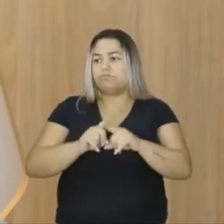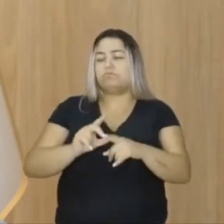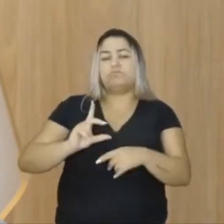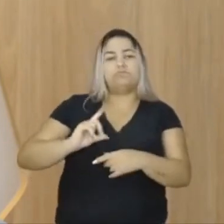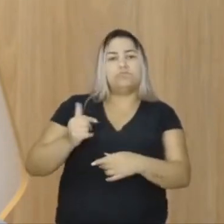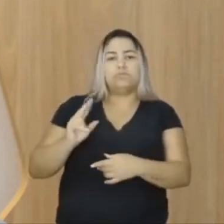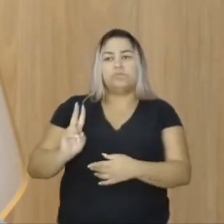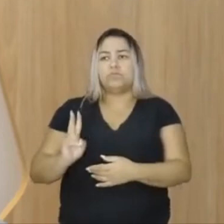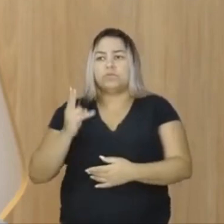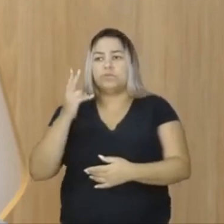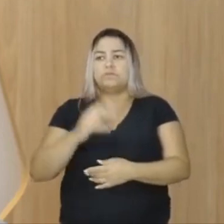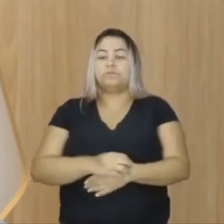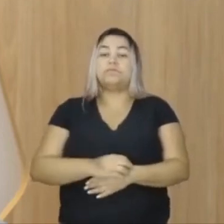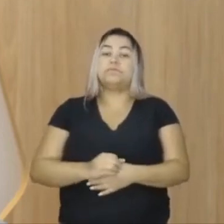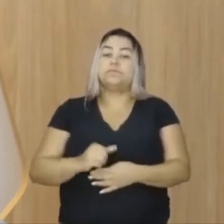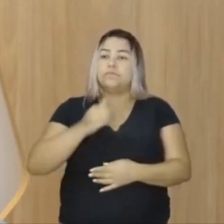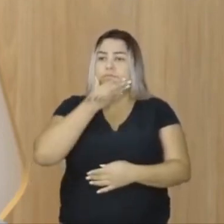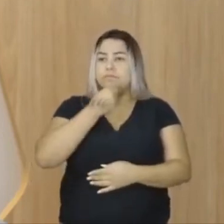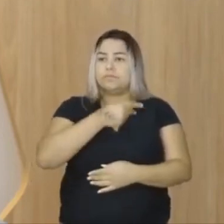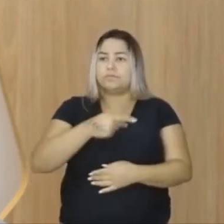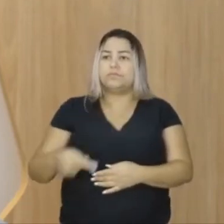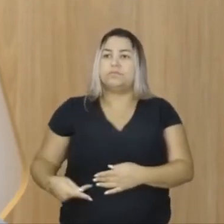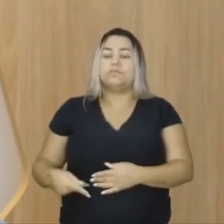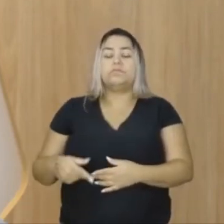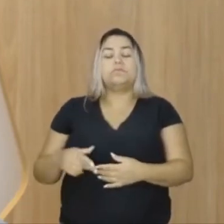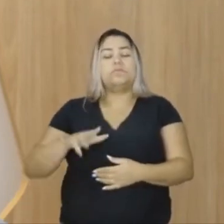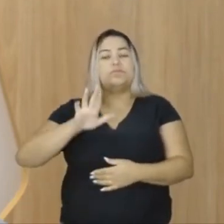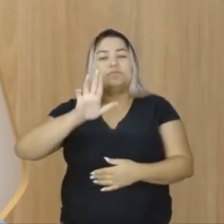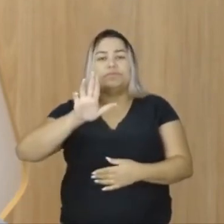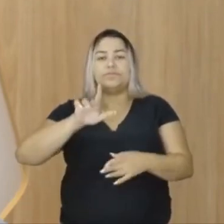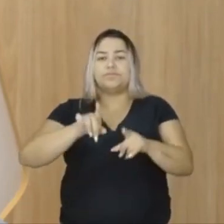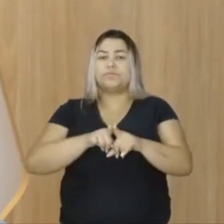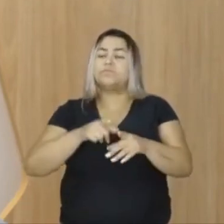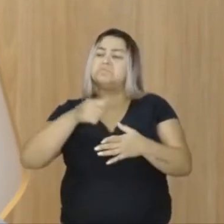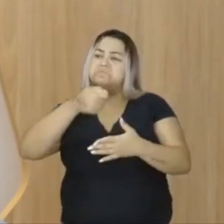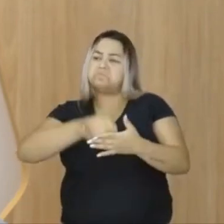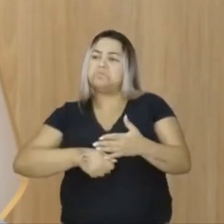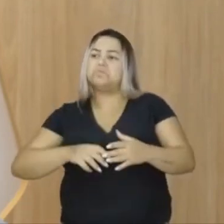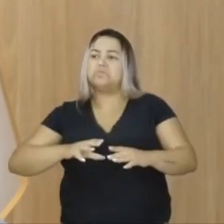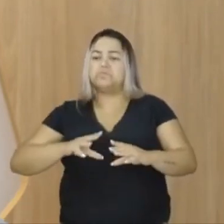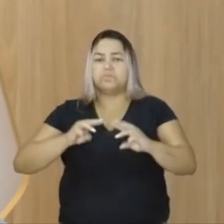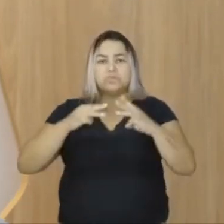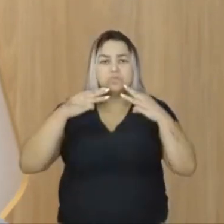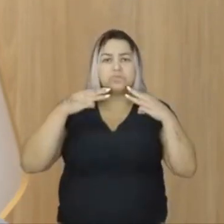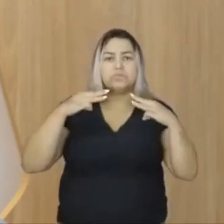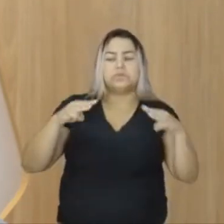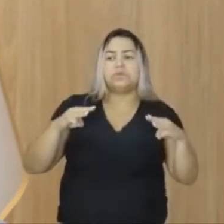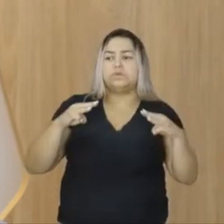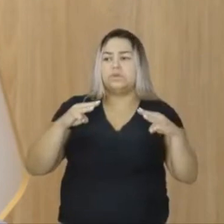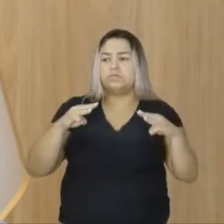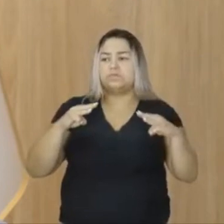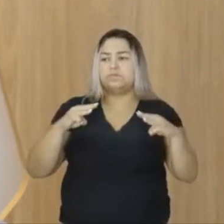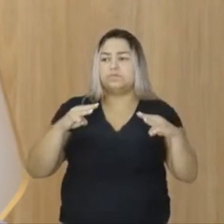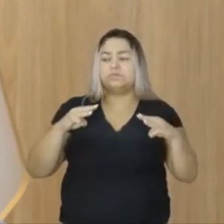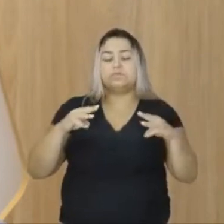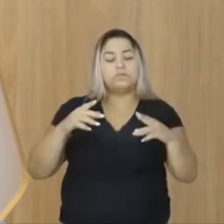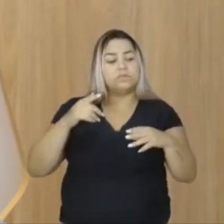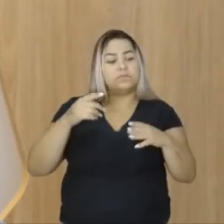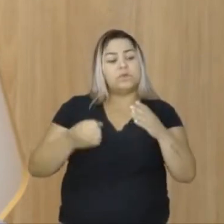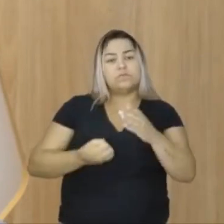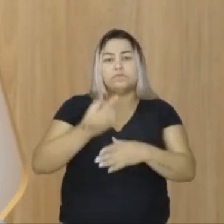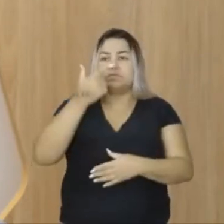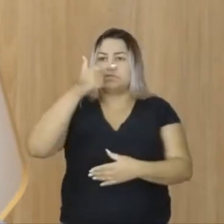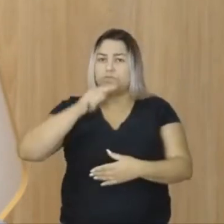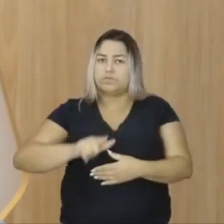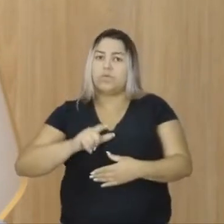desmoralização. E aí o presidente Lula enfrenta isso com muita determinação, como uma missão de vida. Ao recriar o Fome